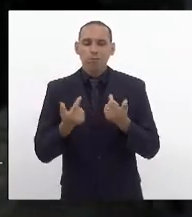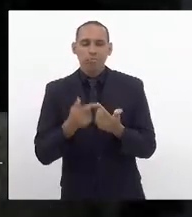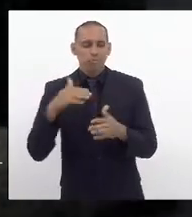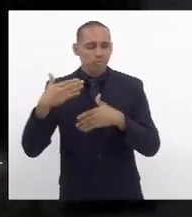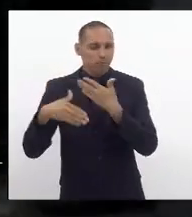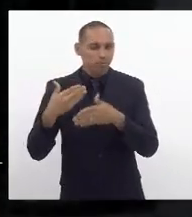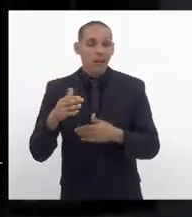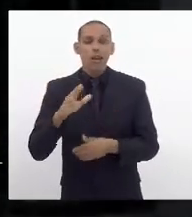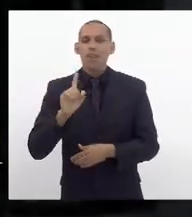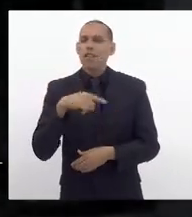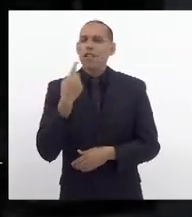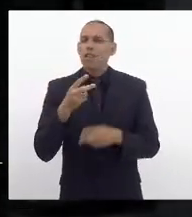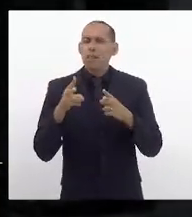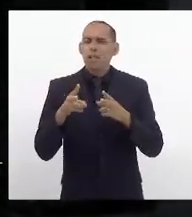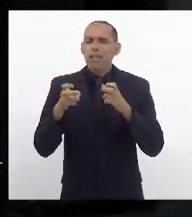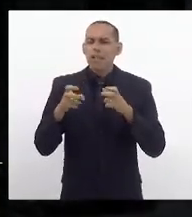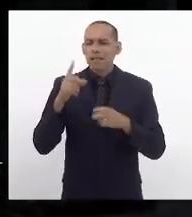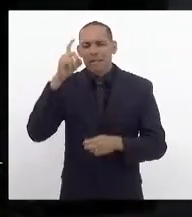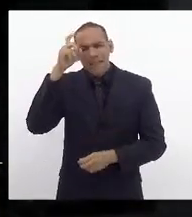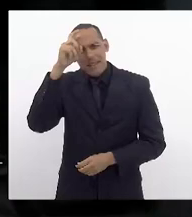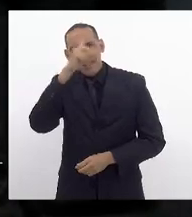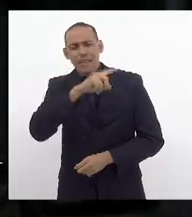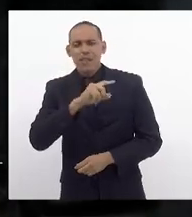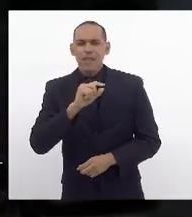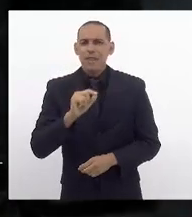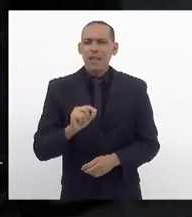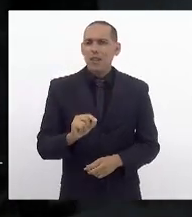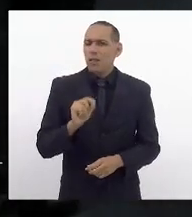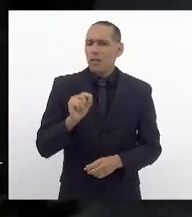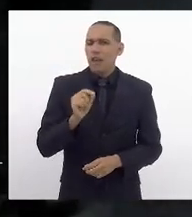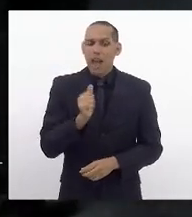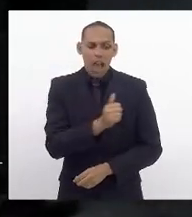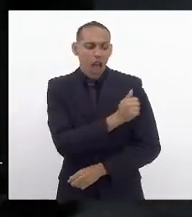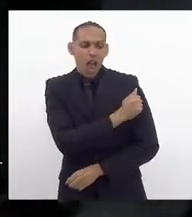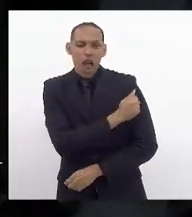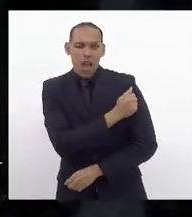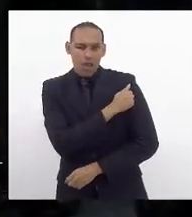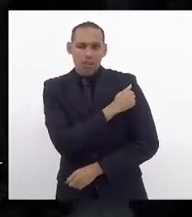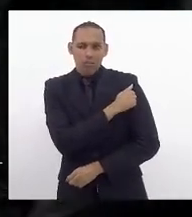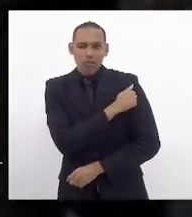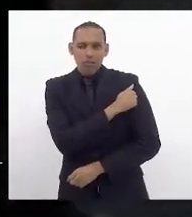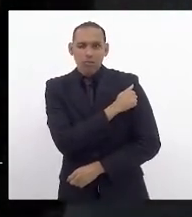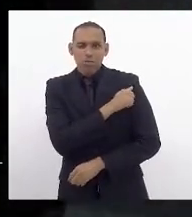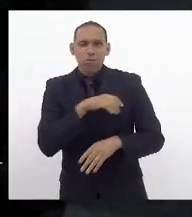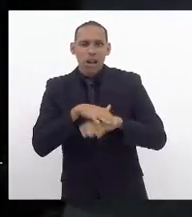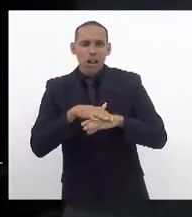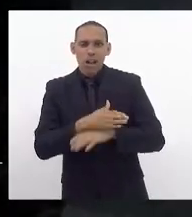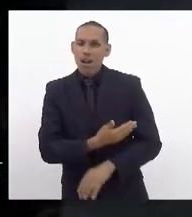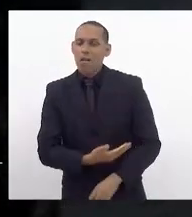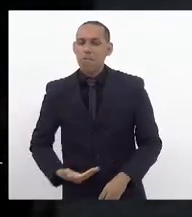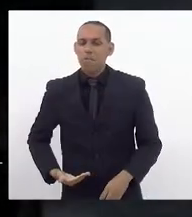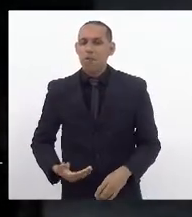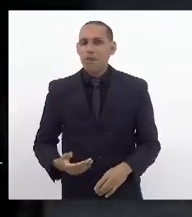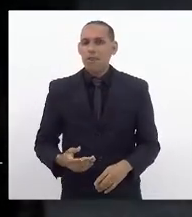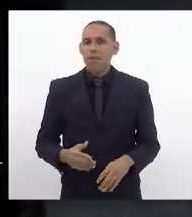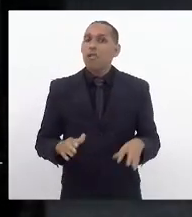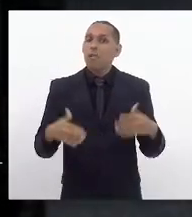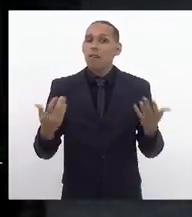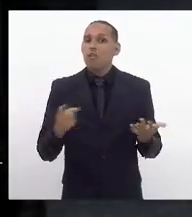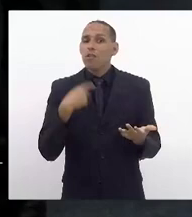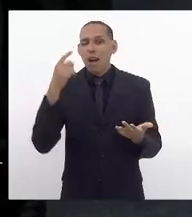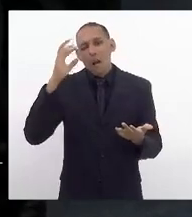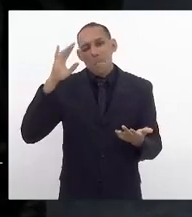o grau de dificuldade que existe para os alunos da rede pública quando a gente pensar